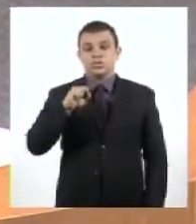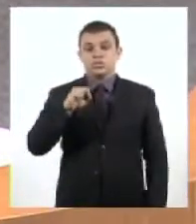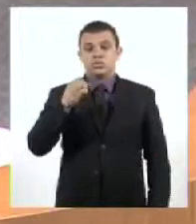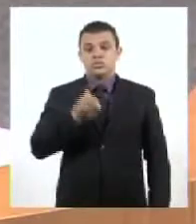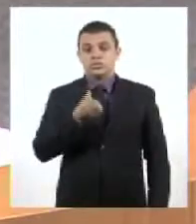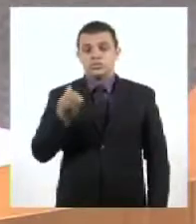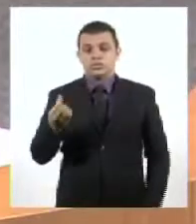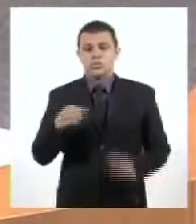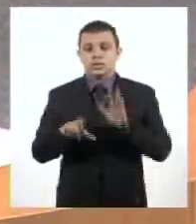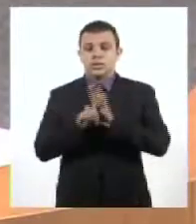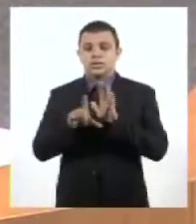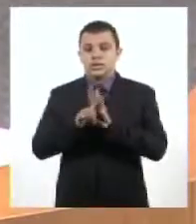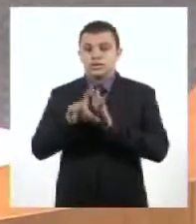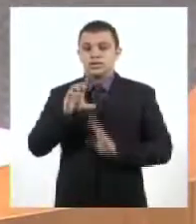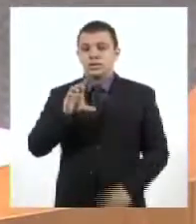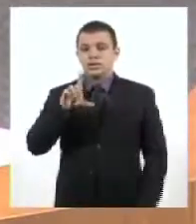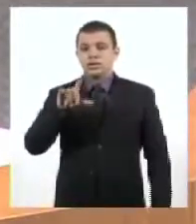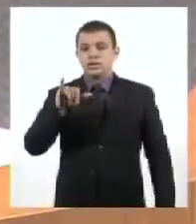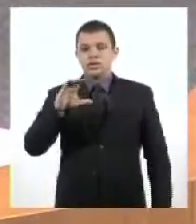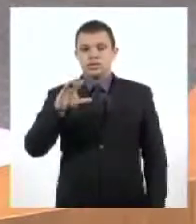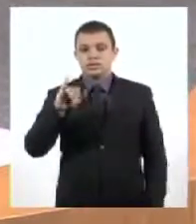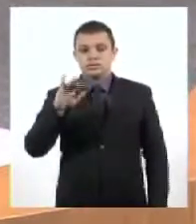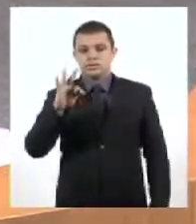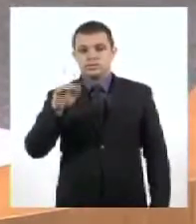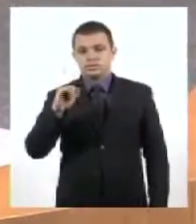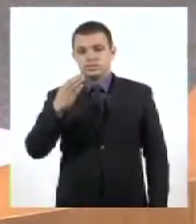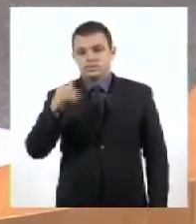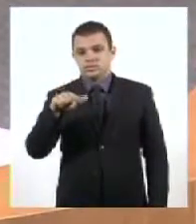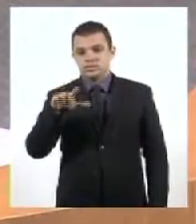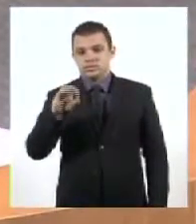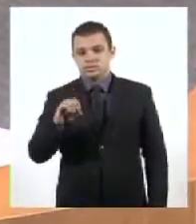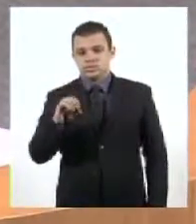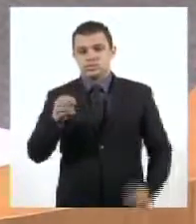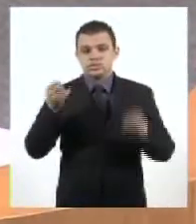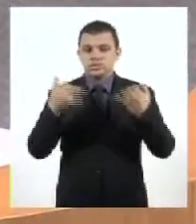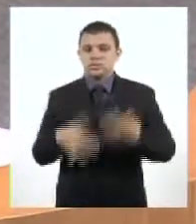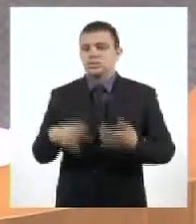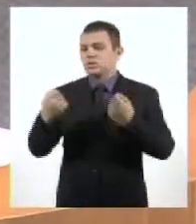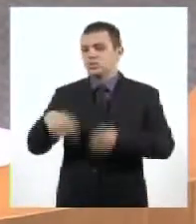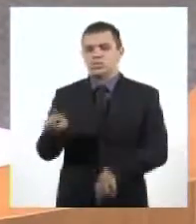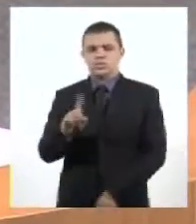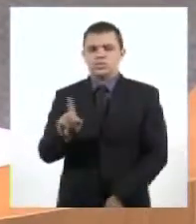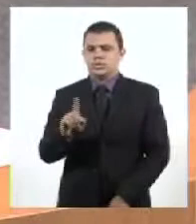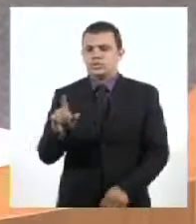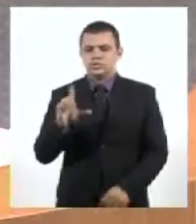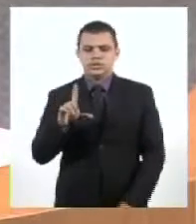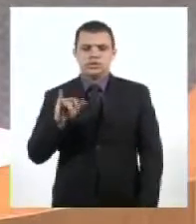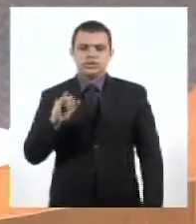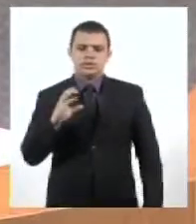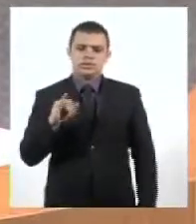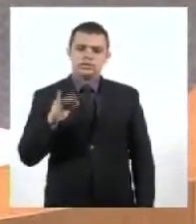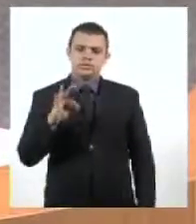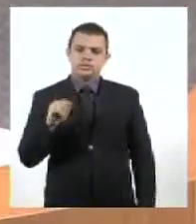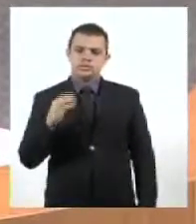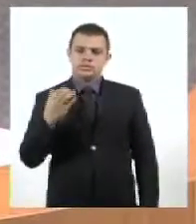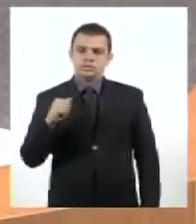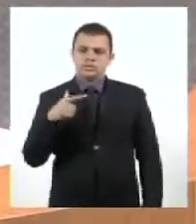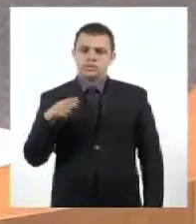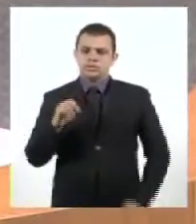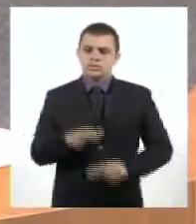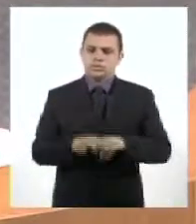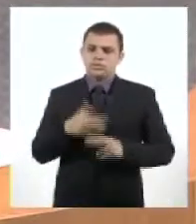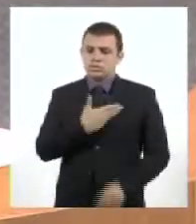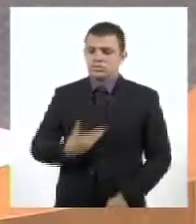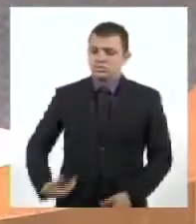Licitações, não é necessário a licitação. O governo poderia contratar direto. No seu artigo